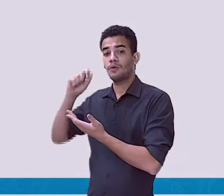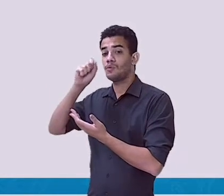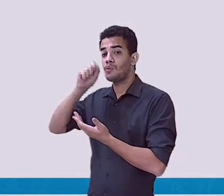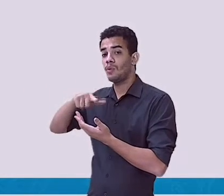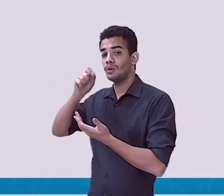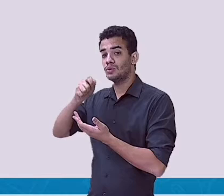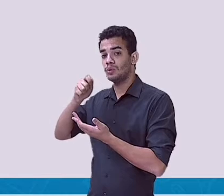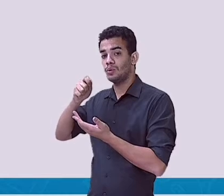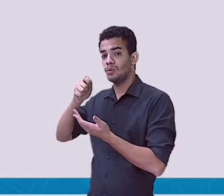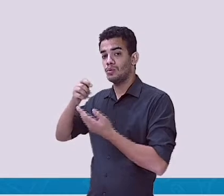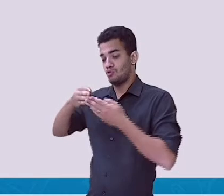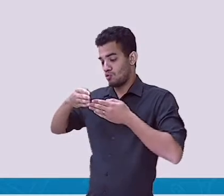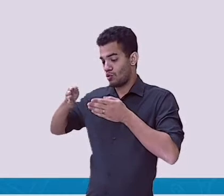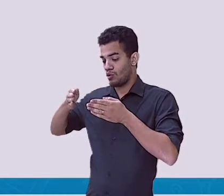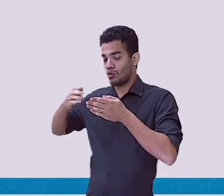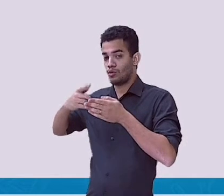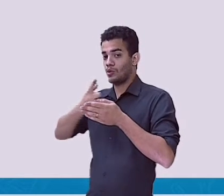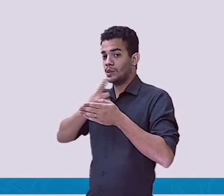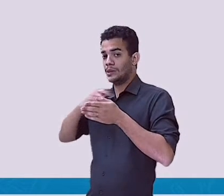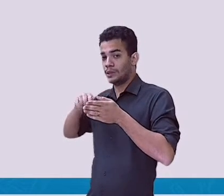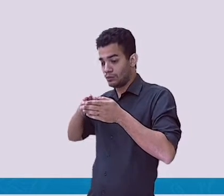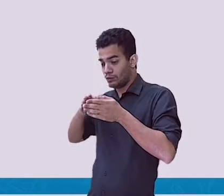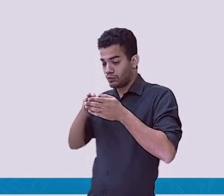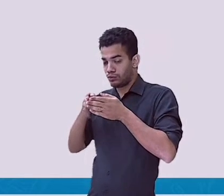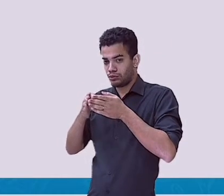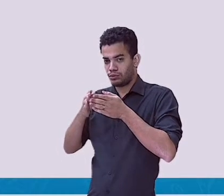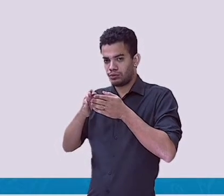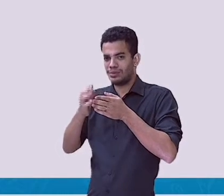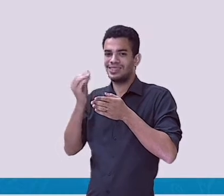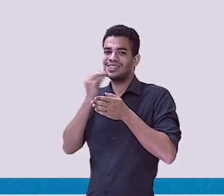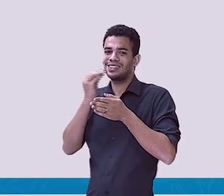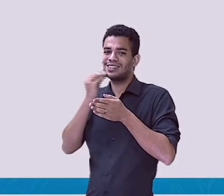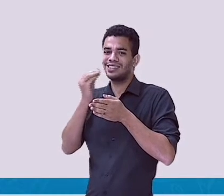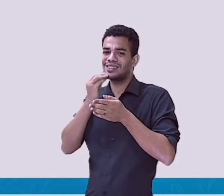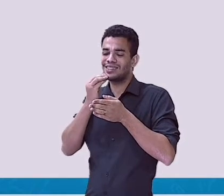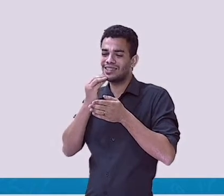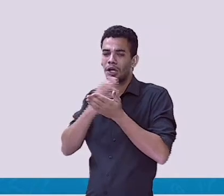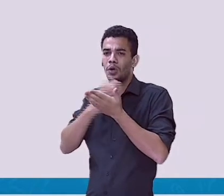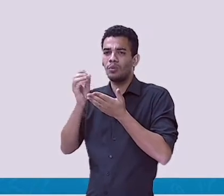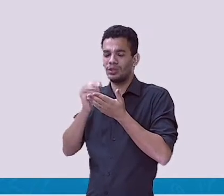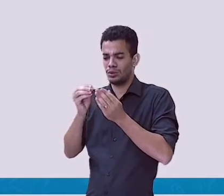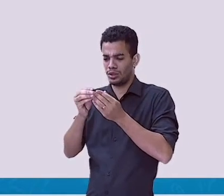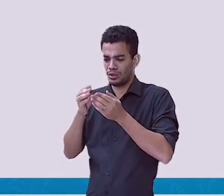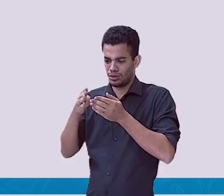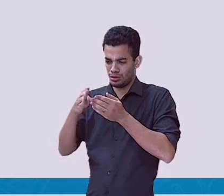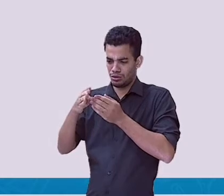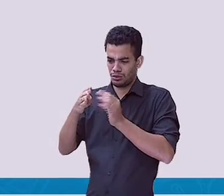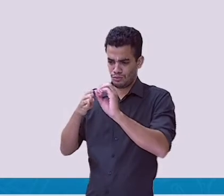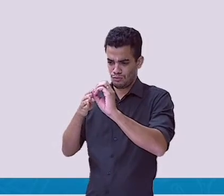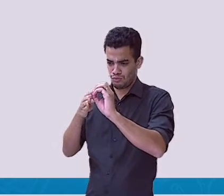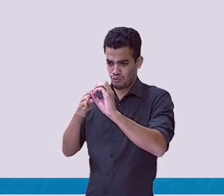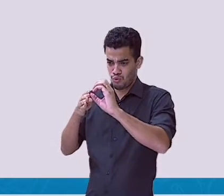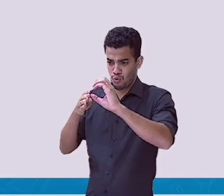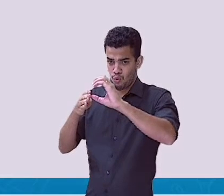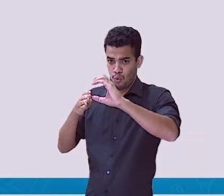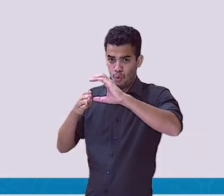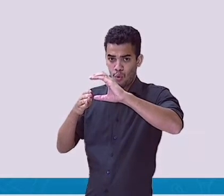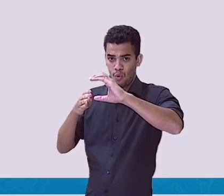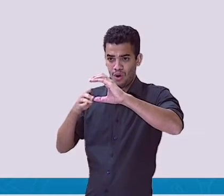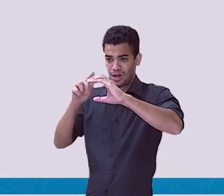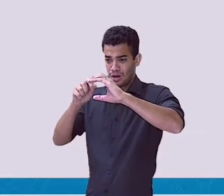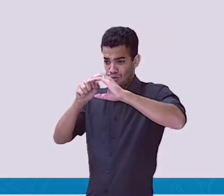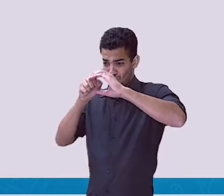acumular em uma região. De repente, esse acúmulo passa